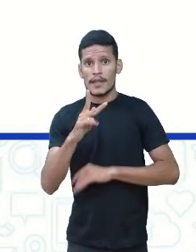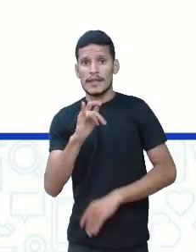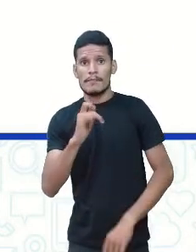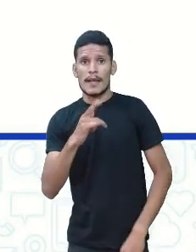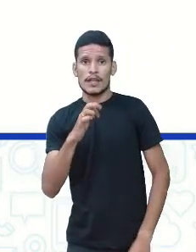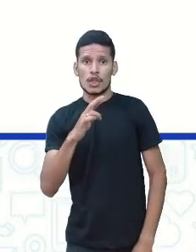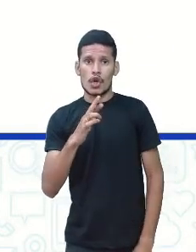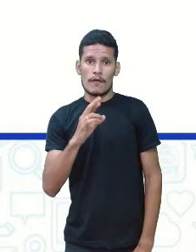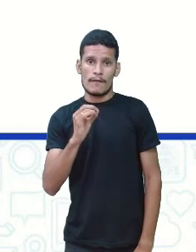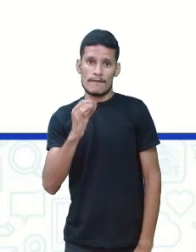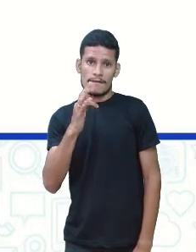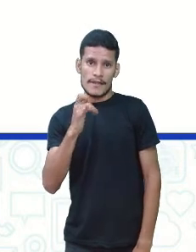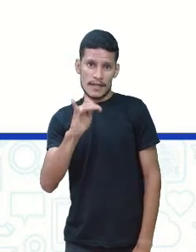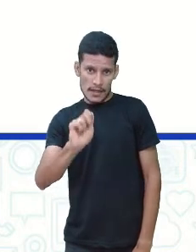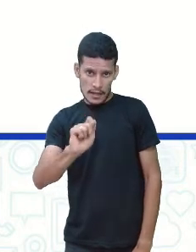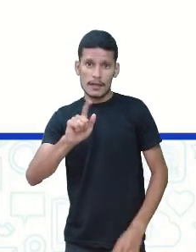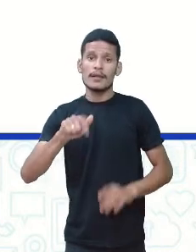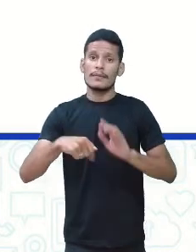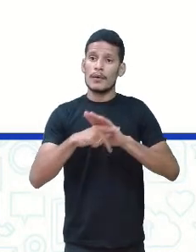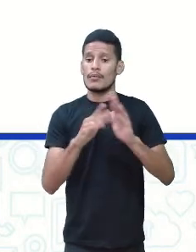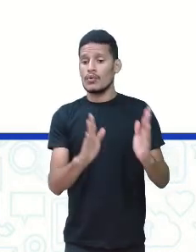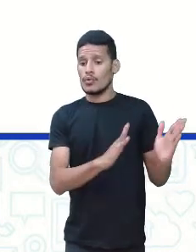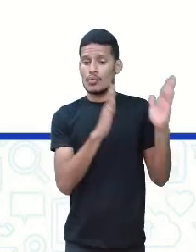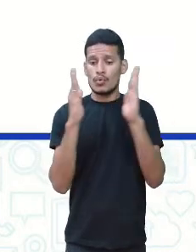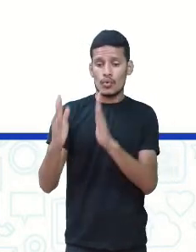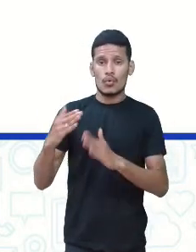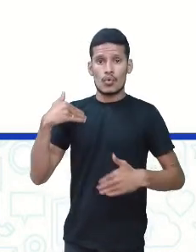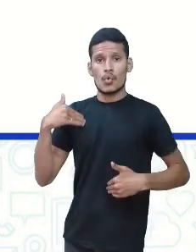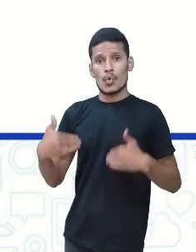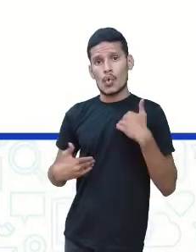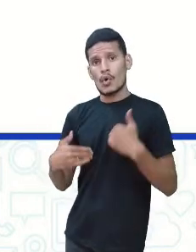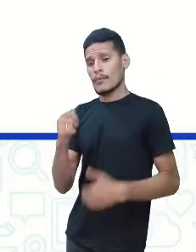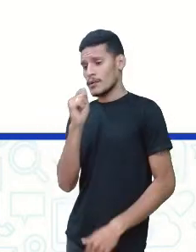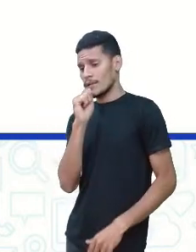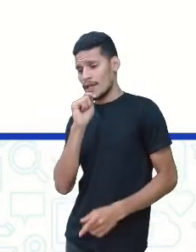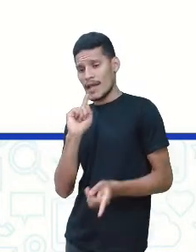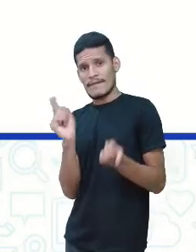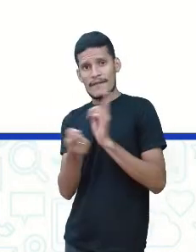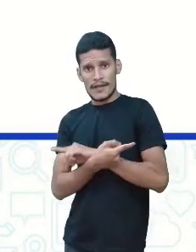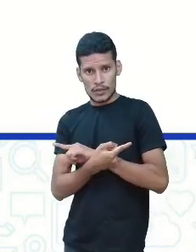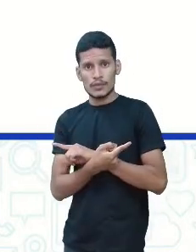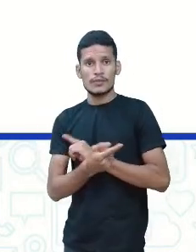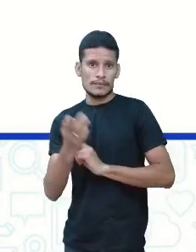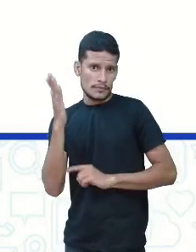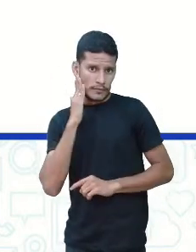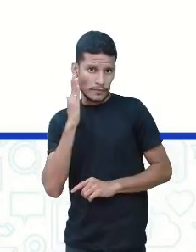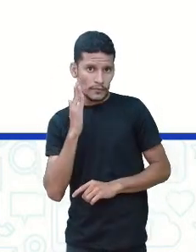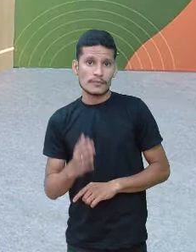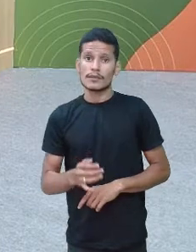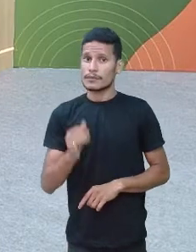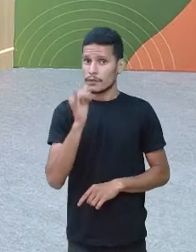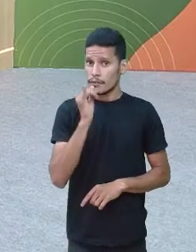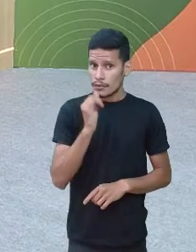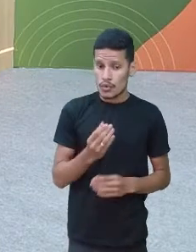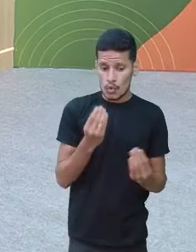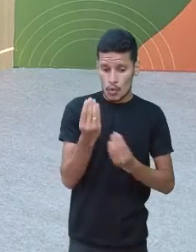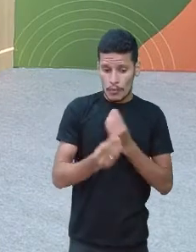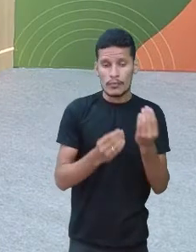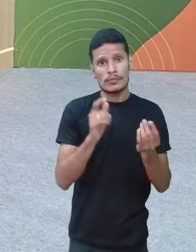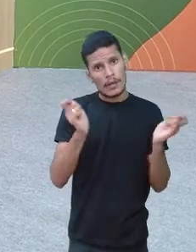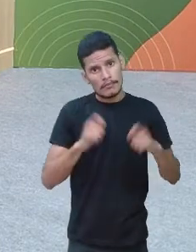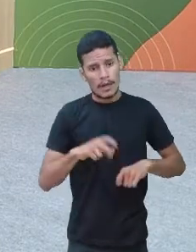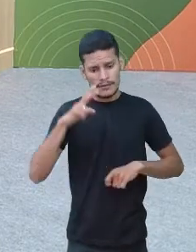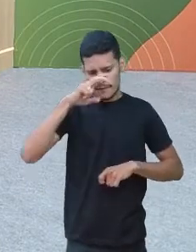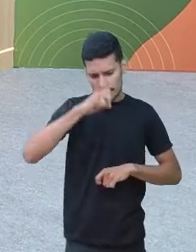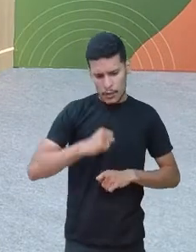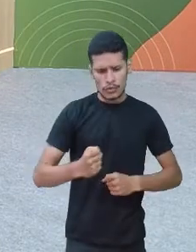hipertrofia, e nós temos aí um corpo, digamos que reverso. É como se ele tivesse conseguido hipertrofiar, e